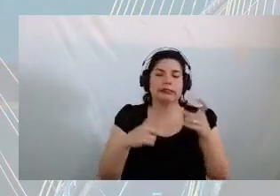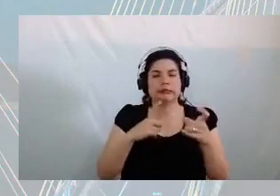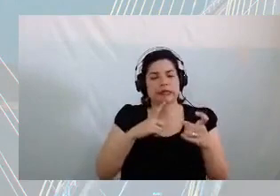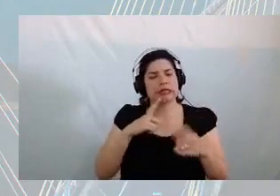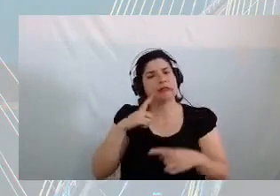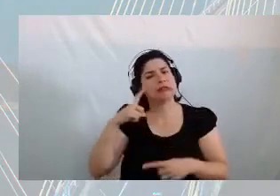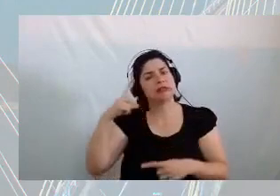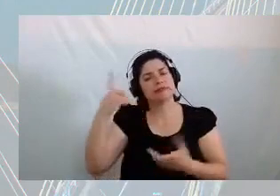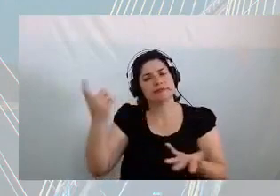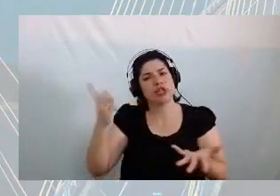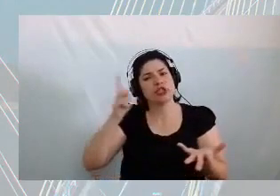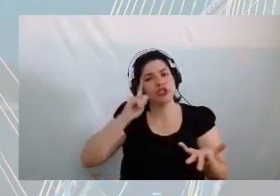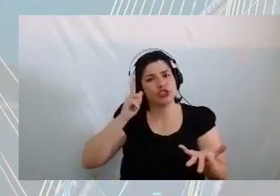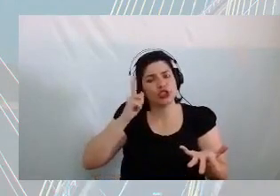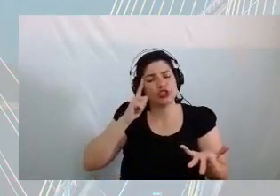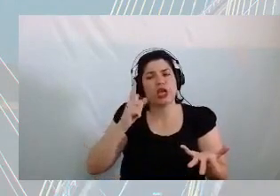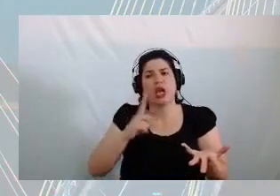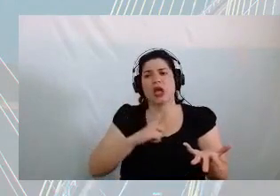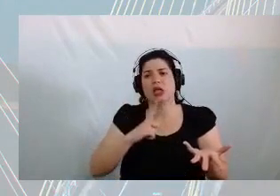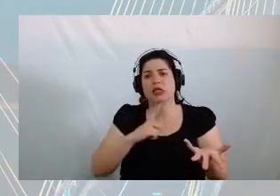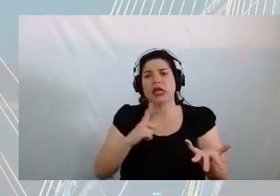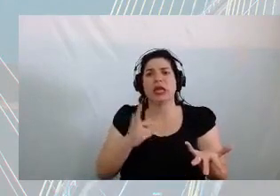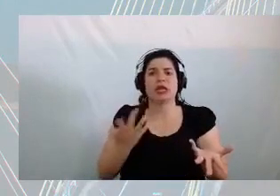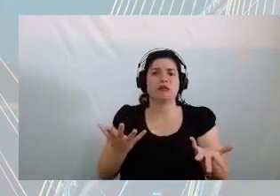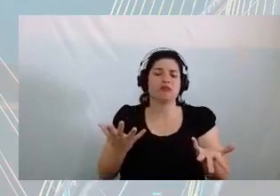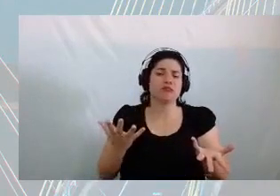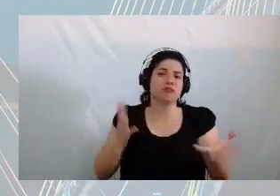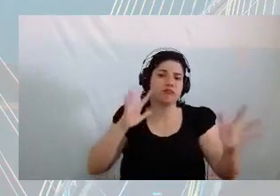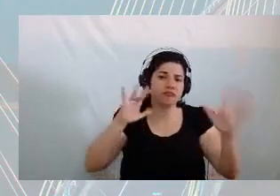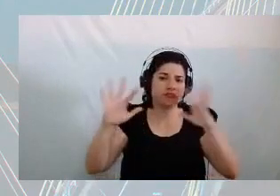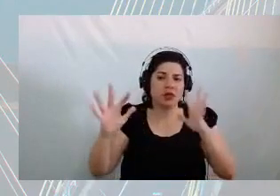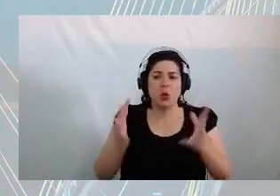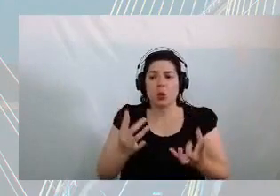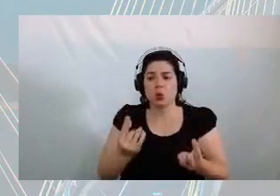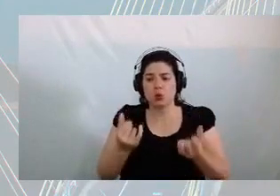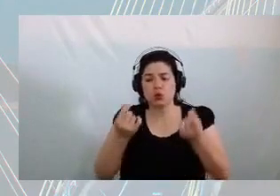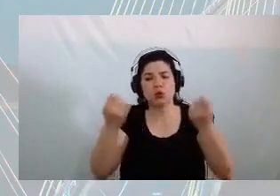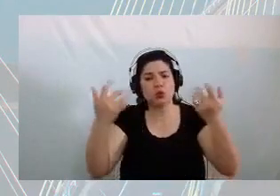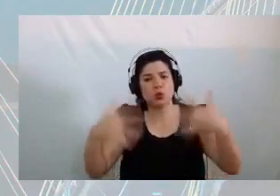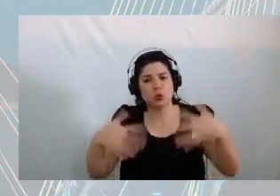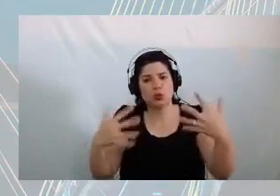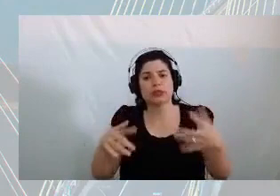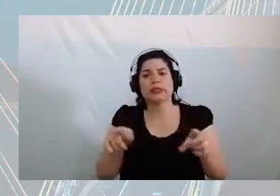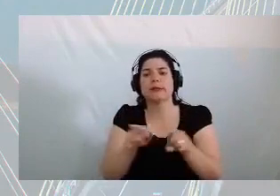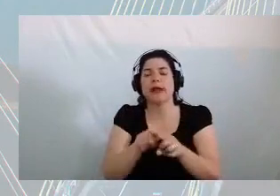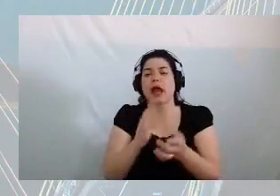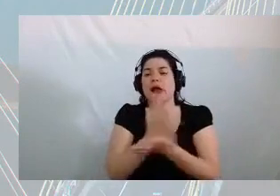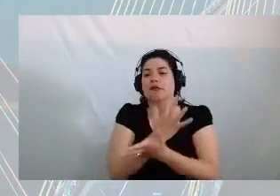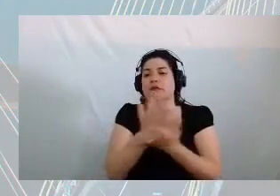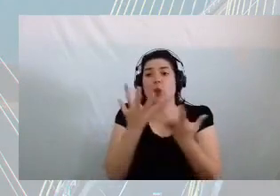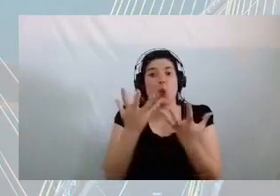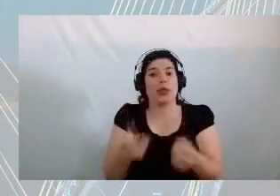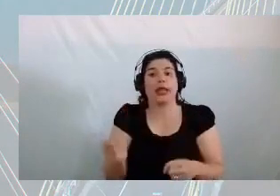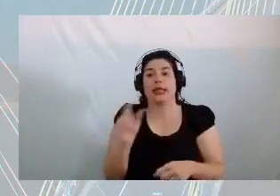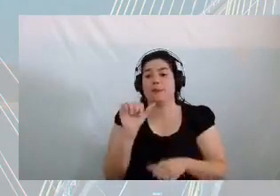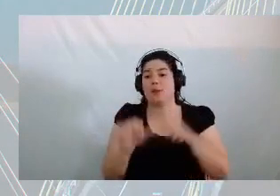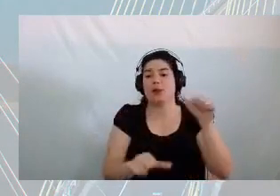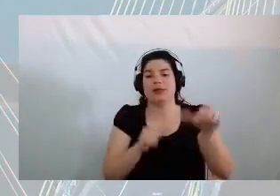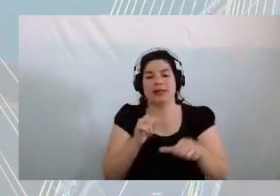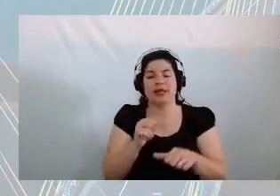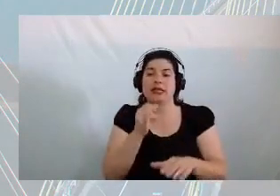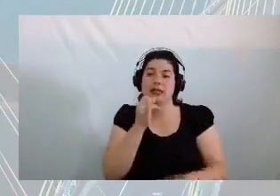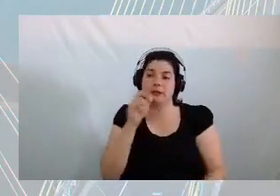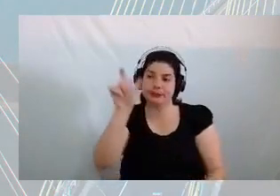custo, investimentos que são altíssimos, né? Quando a gente fala de resistência à mudança, por exemplo, eu estou falando de um cara que, no dia a dia